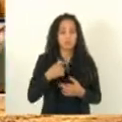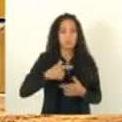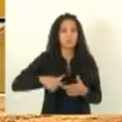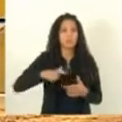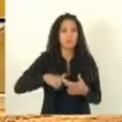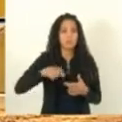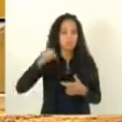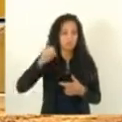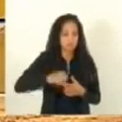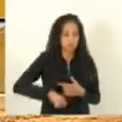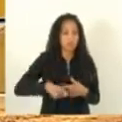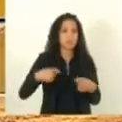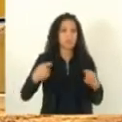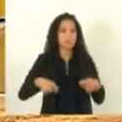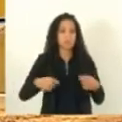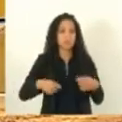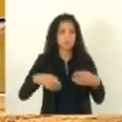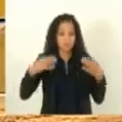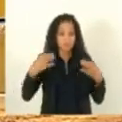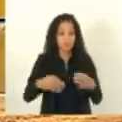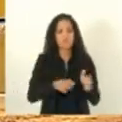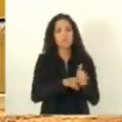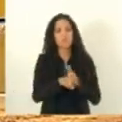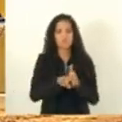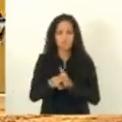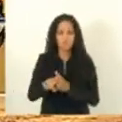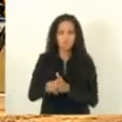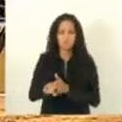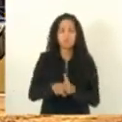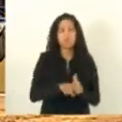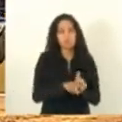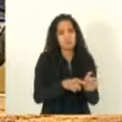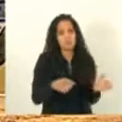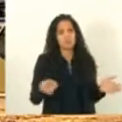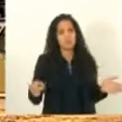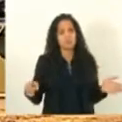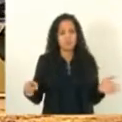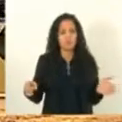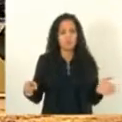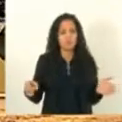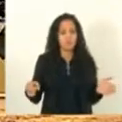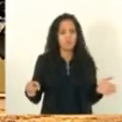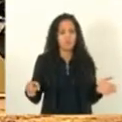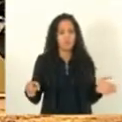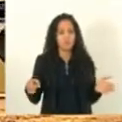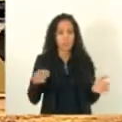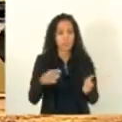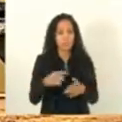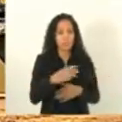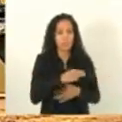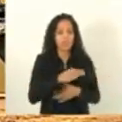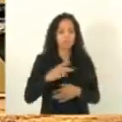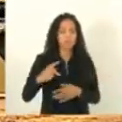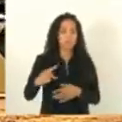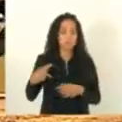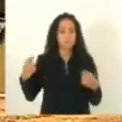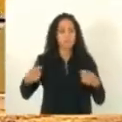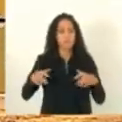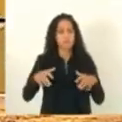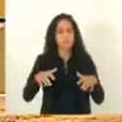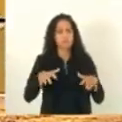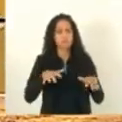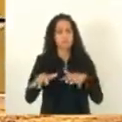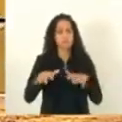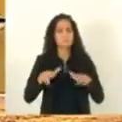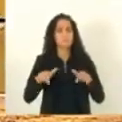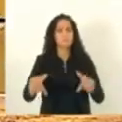problemas, sim, que precisam ser investigado e, como disseram os deputados anteriormente, isso, o Ministério Público tem que se mover, porque isso